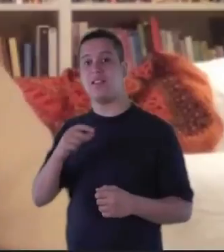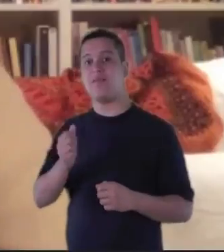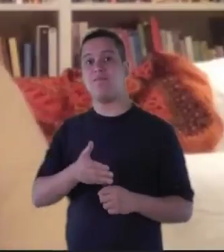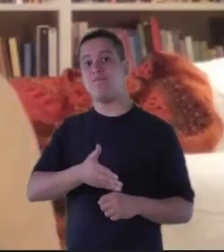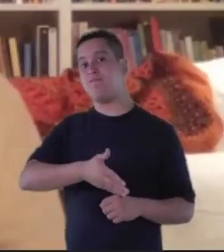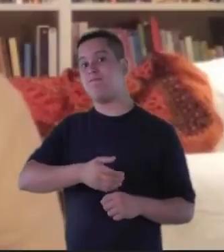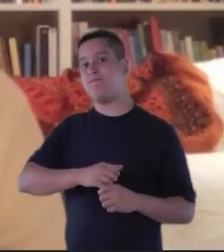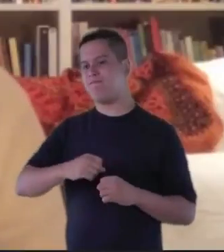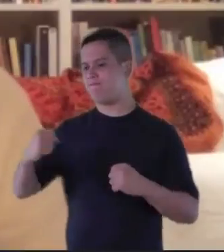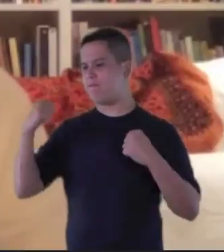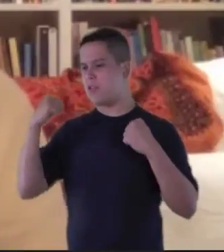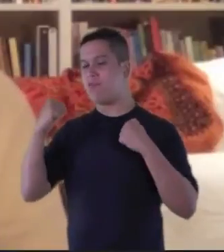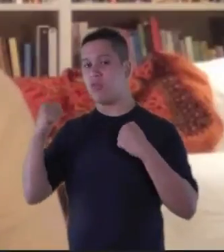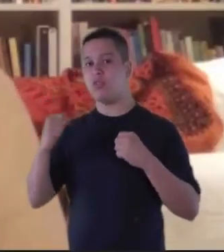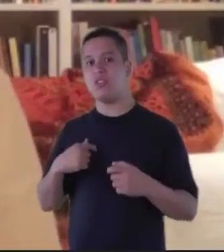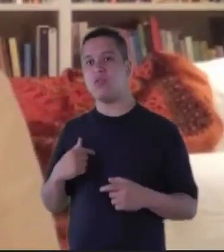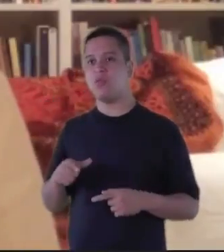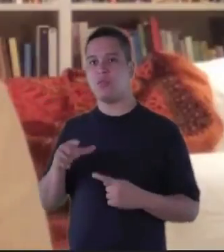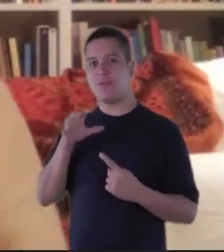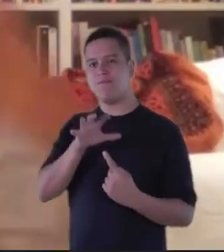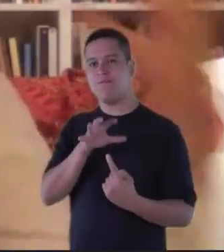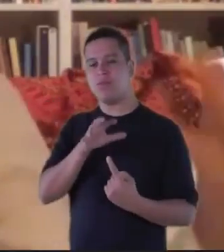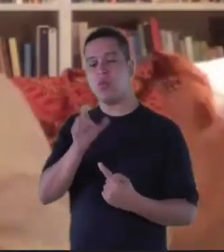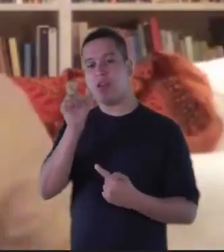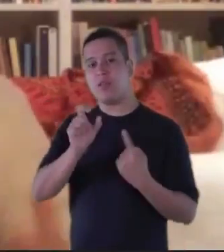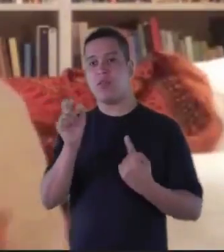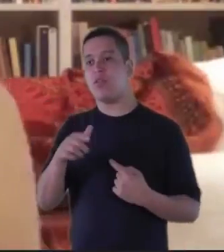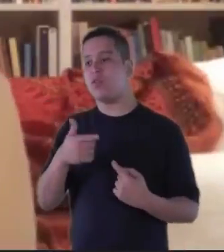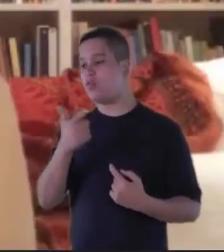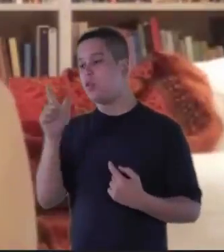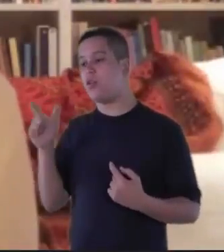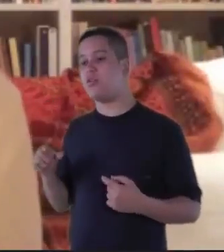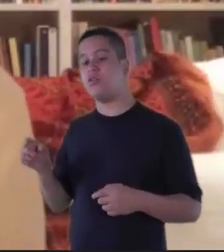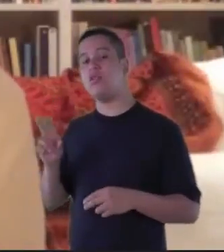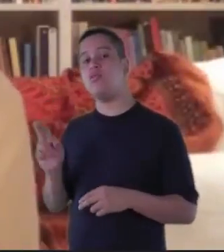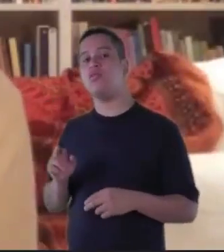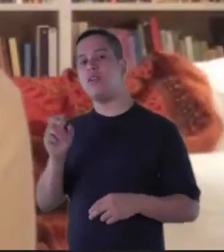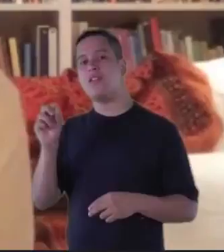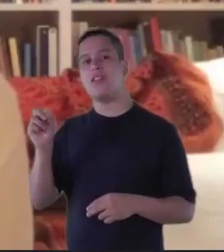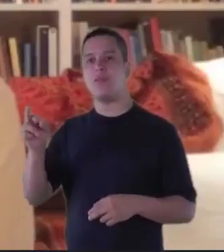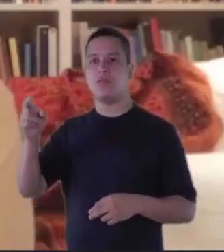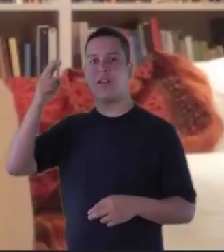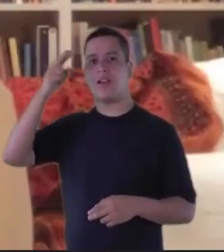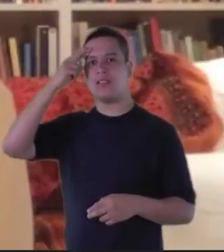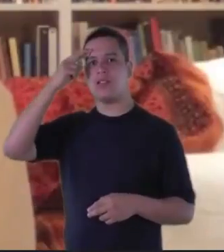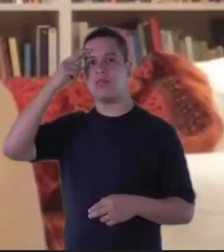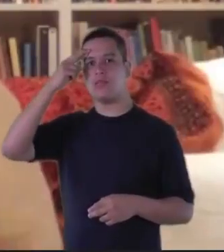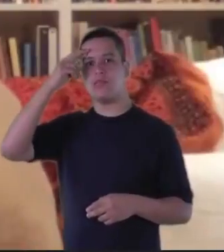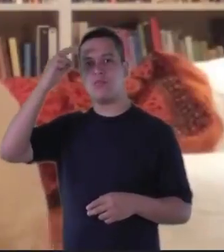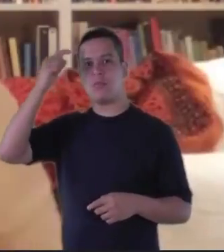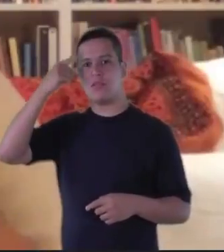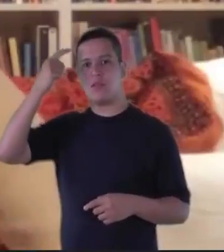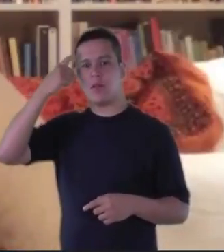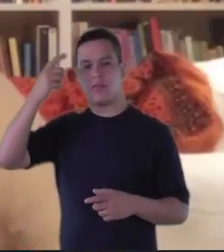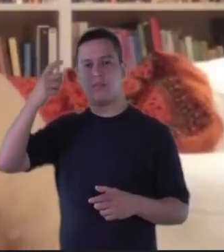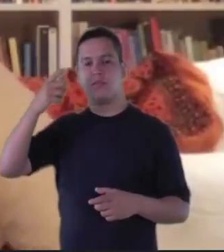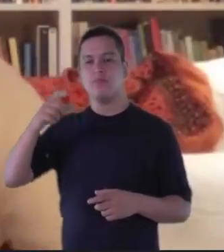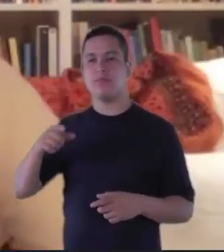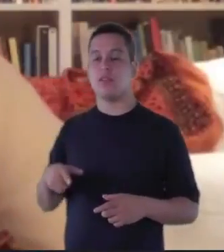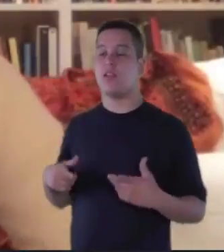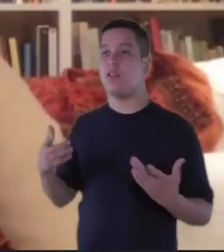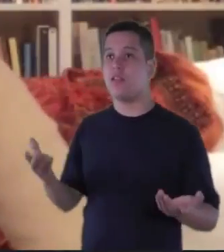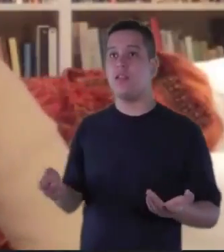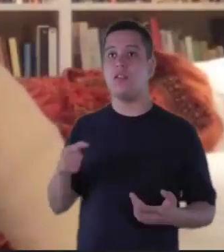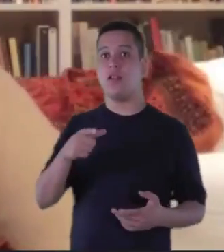porque que os céticos, que os racionais, que os que duvidam, os que questionam, porque eles são fanáticos, né? Então, essa coisa do